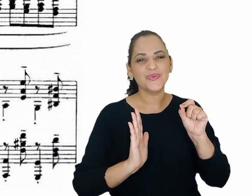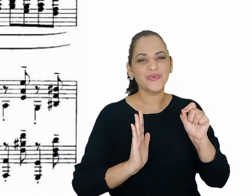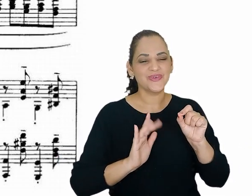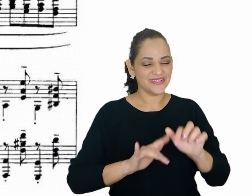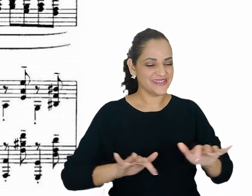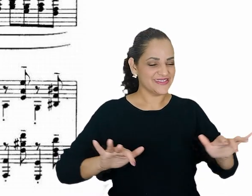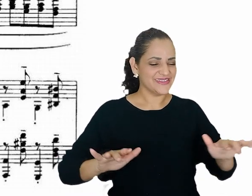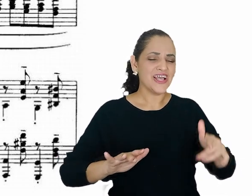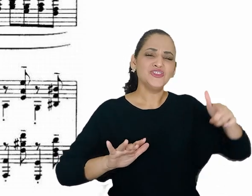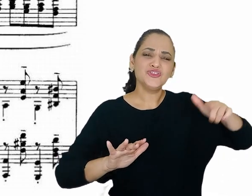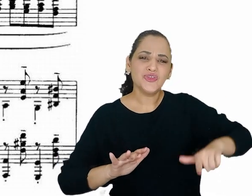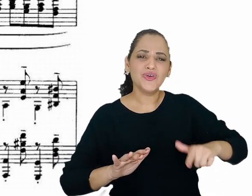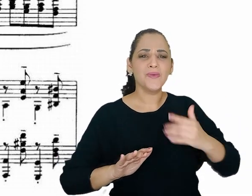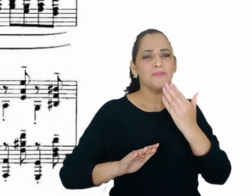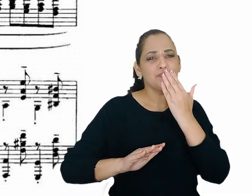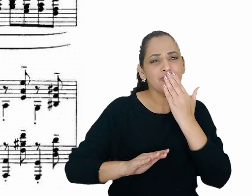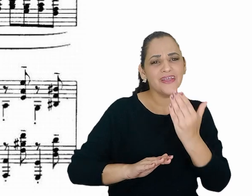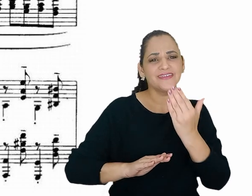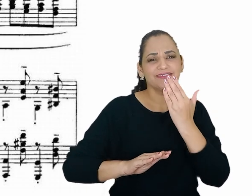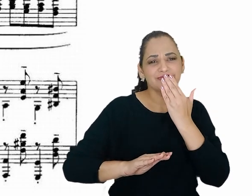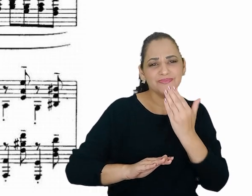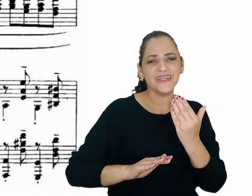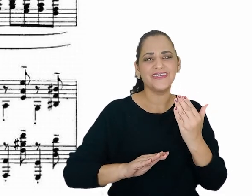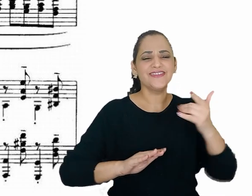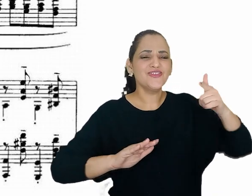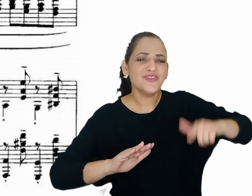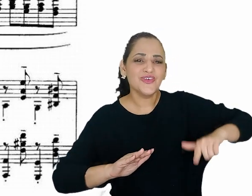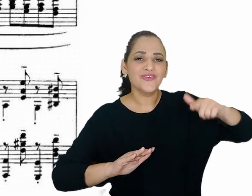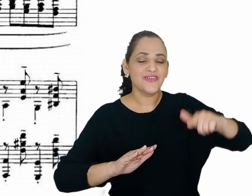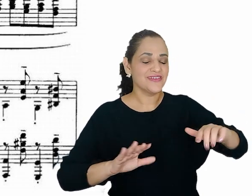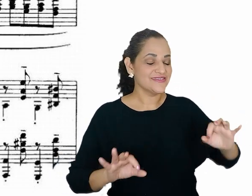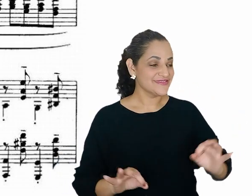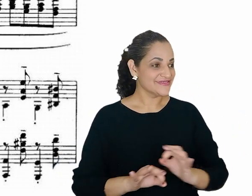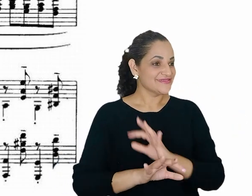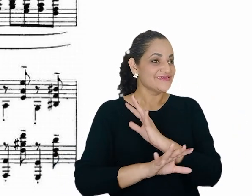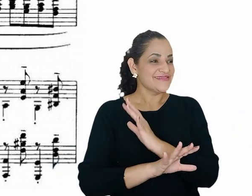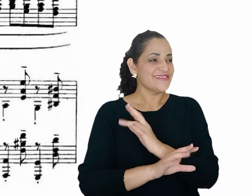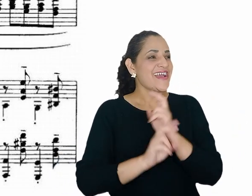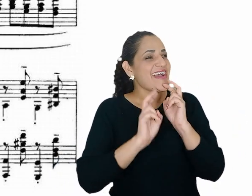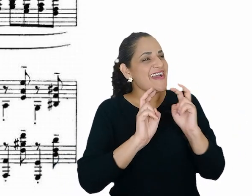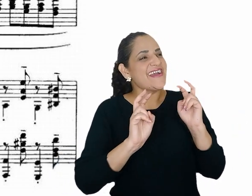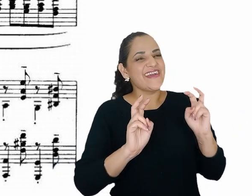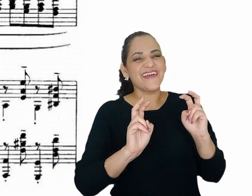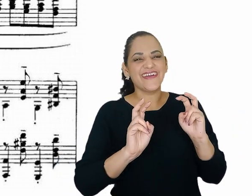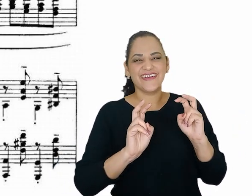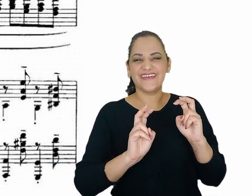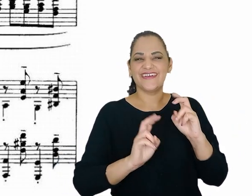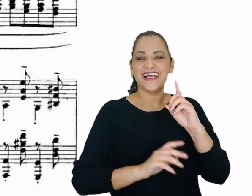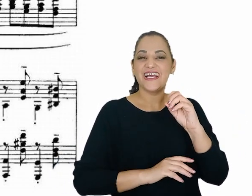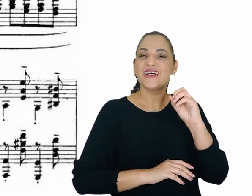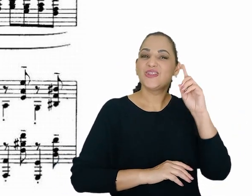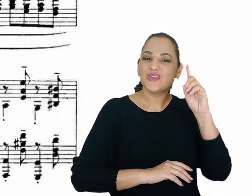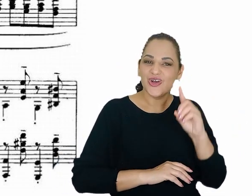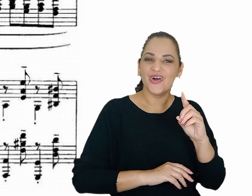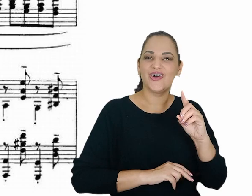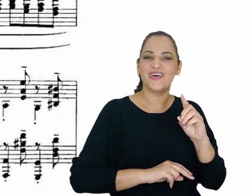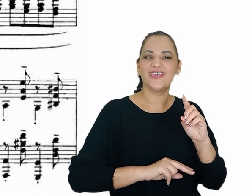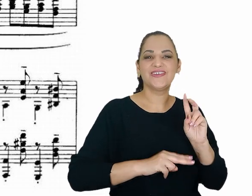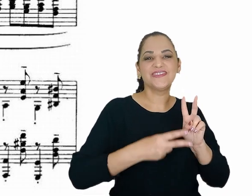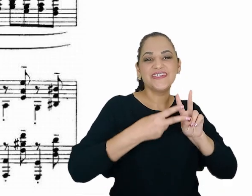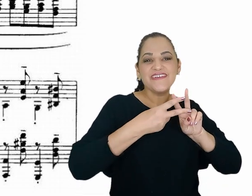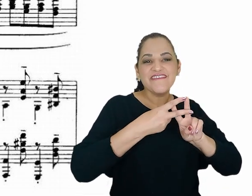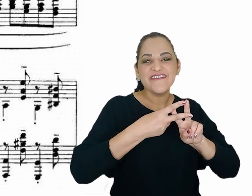seus concertos, tocasse como bis. Quando ele terminava seu concerto, o público gritava: Dó sustenido!